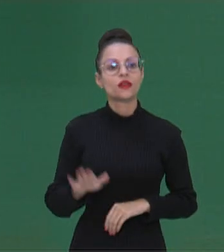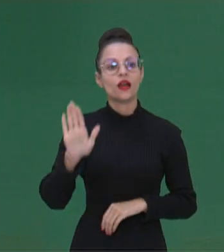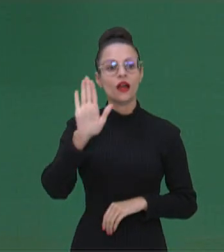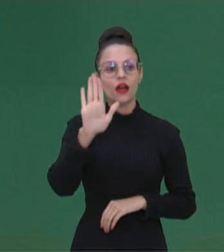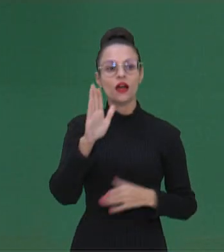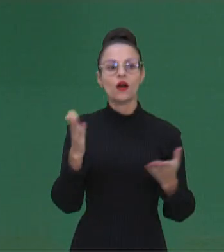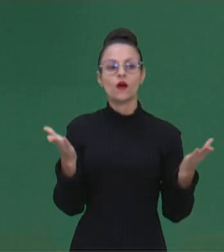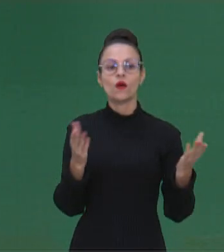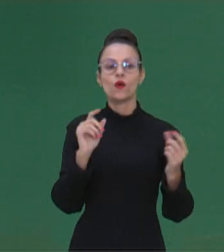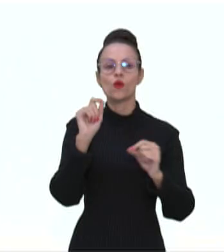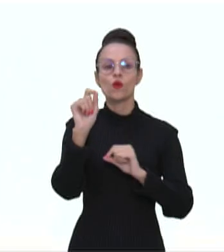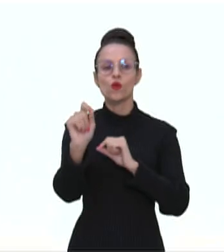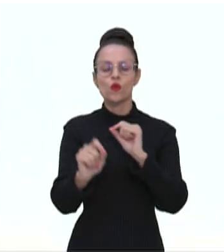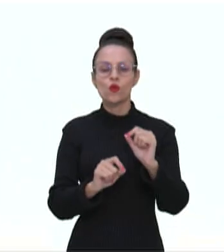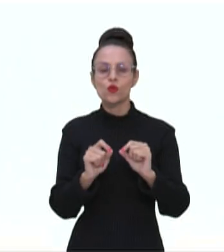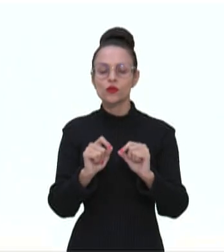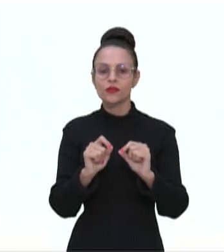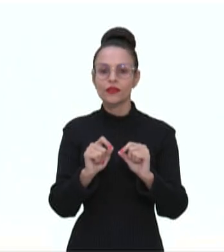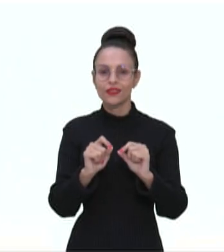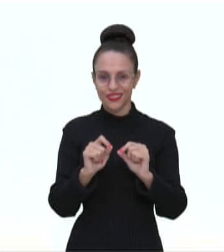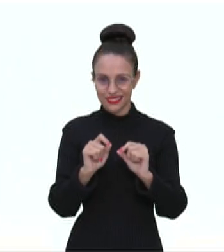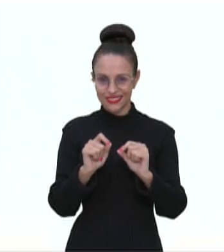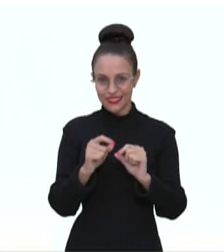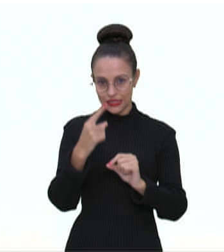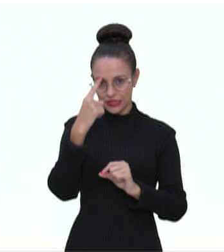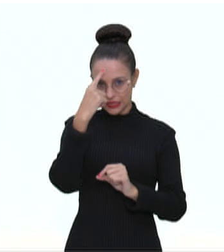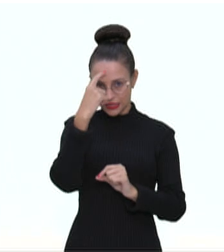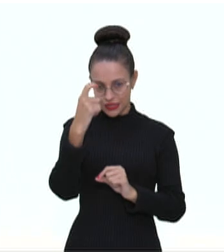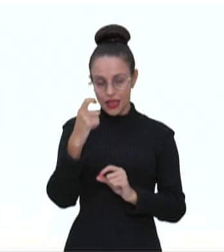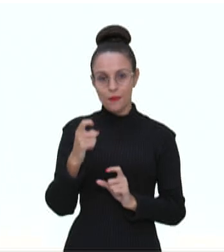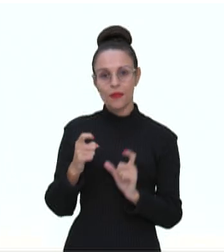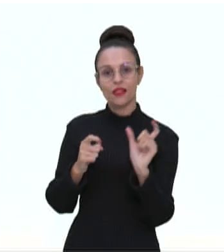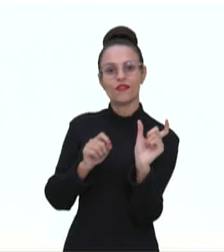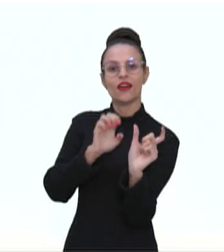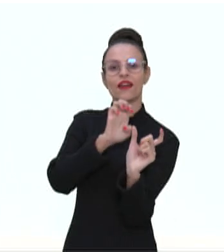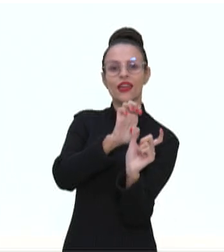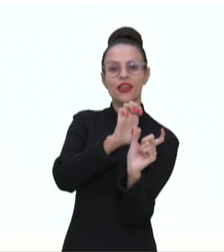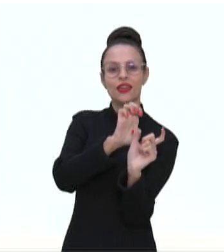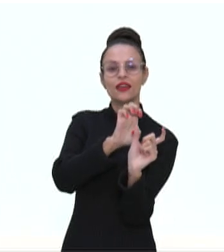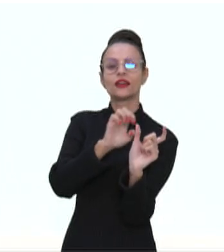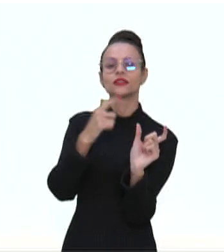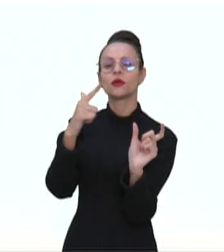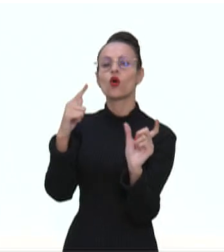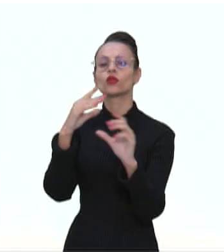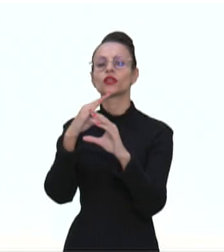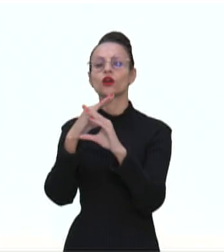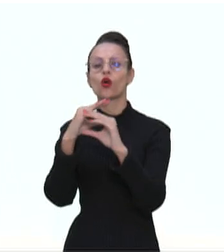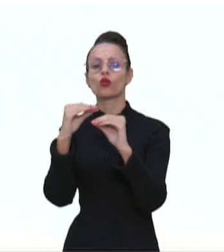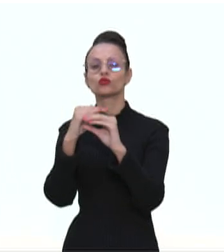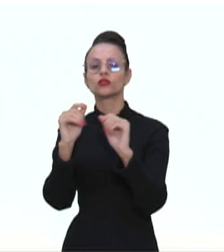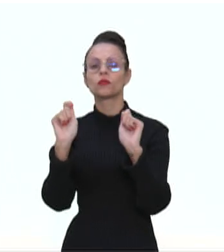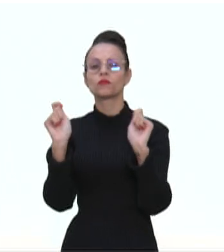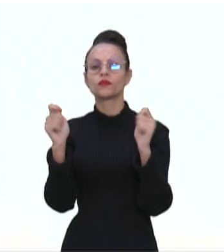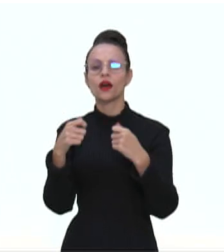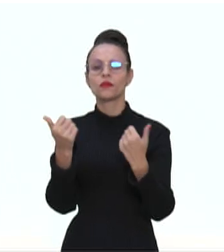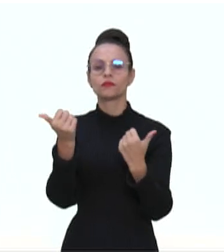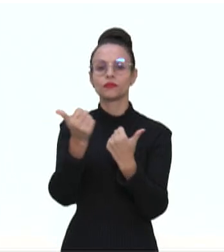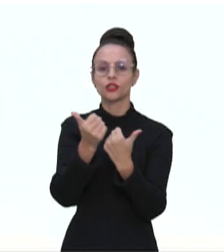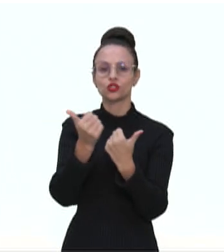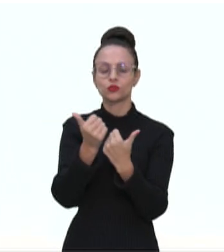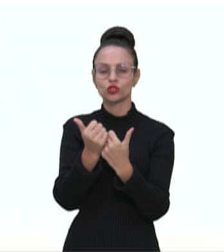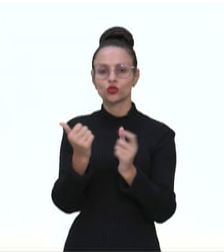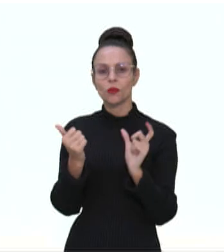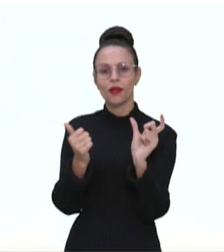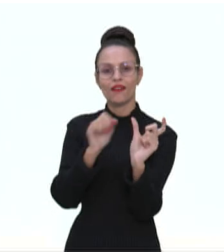Agora, qual ideia é introduzida pela conjunção e? E quais outras conjunções poderiam substituí-la sem perda de sentido